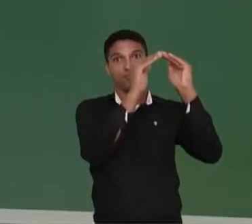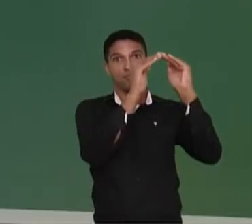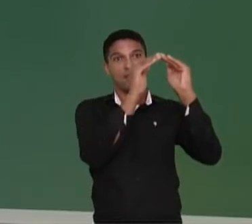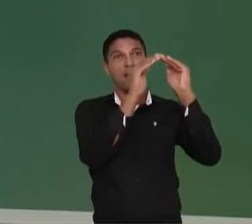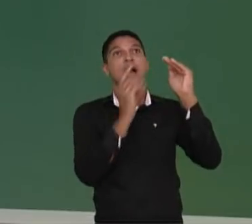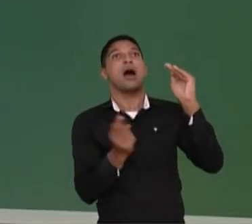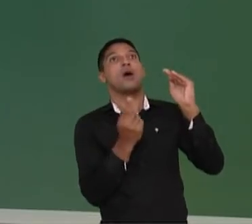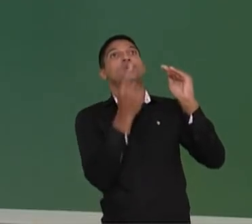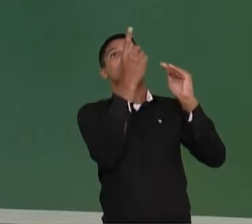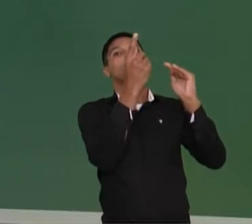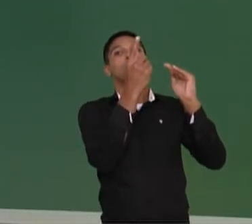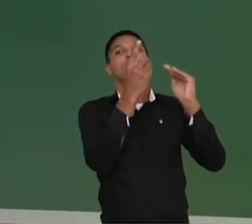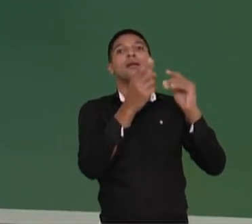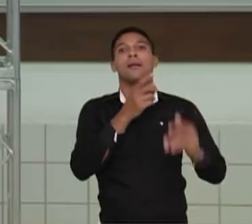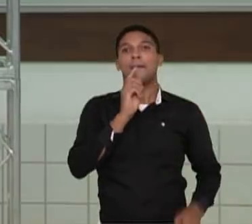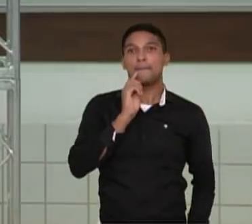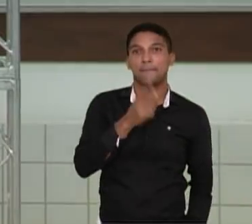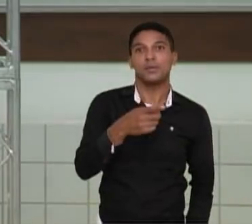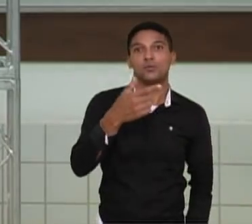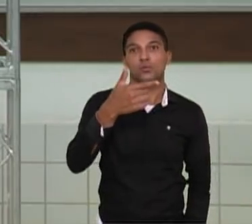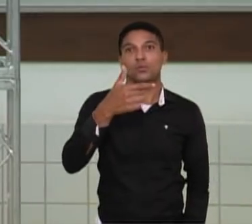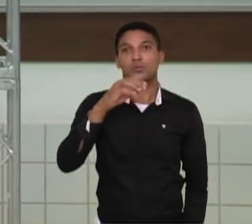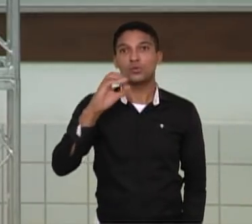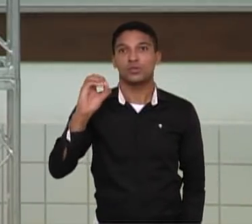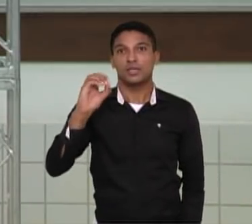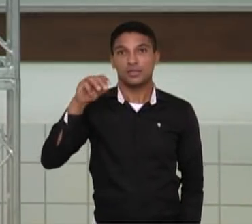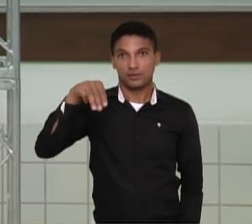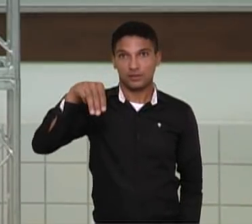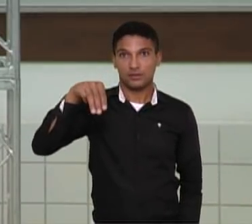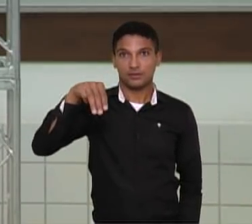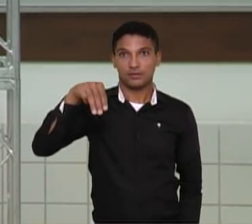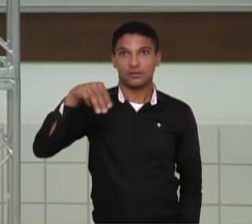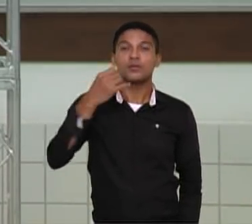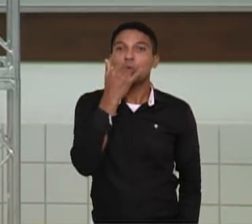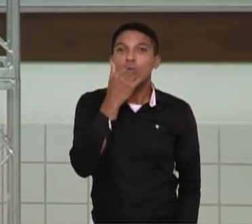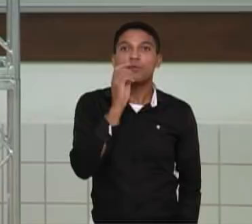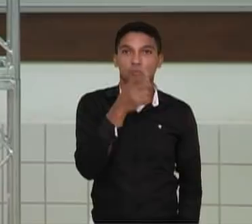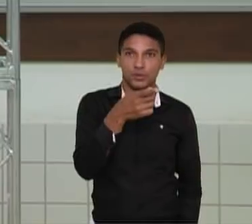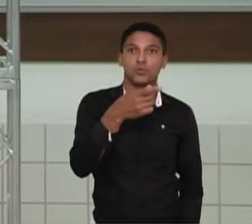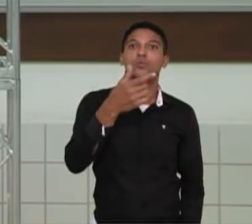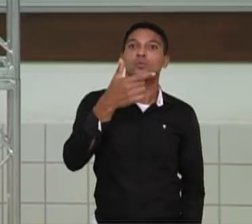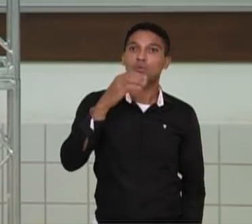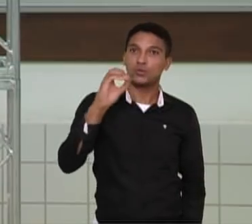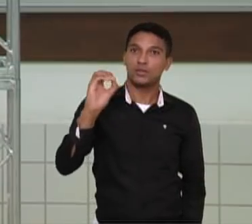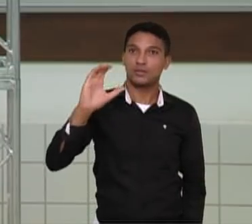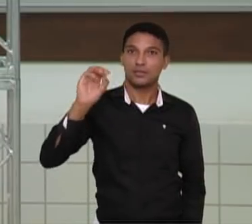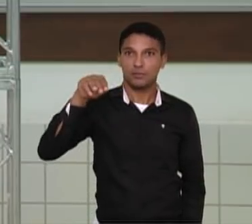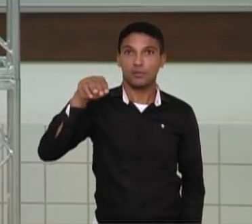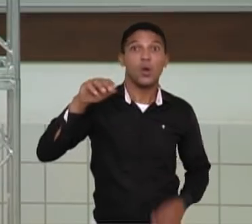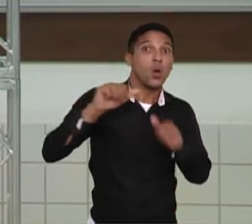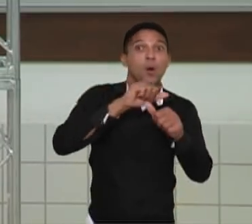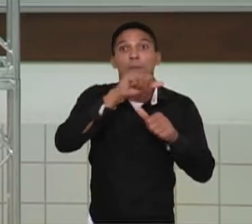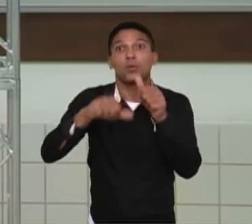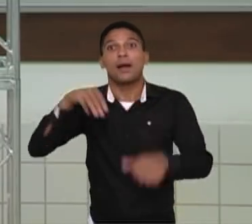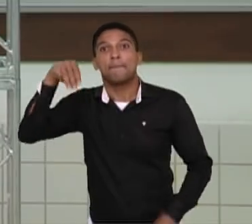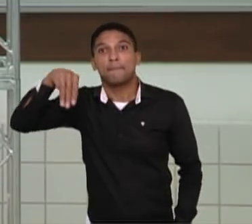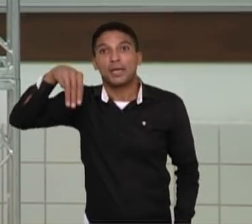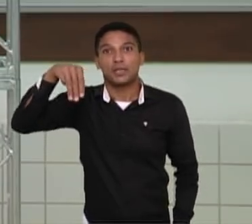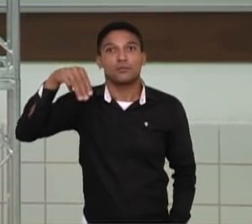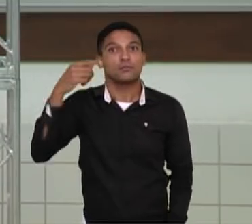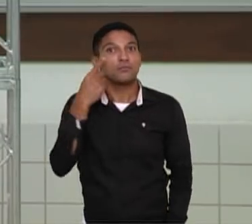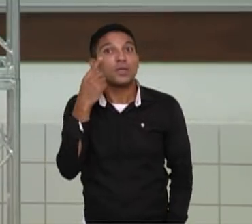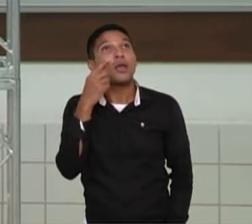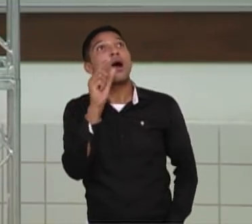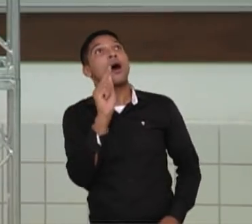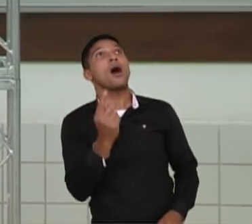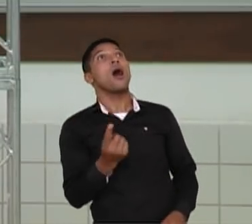converter isso para metro. E daí, lembrando da nossa tabelinha de conversão aqui, né? Como é que eu converto de centímetro para metro? Divido